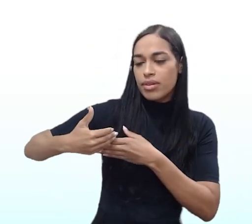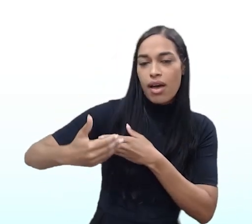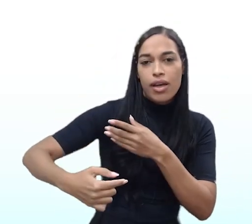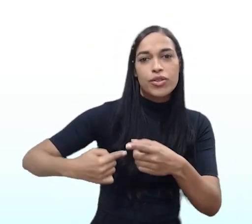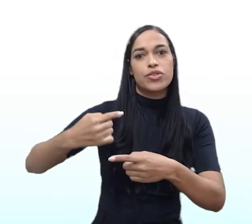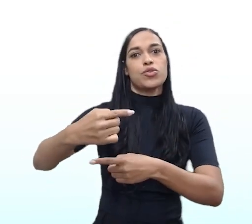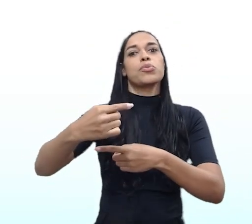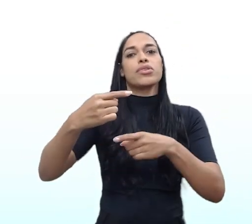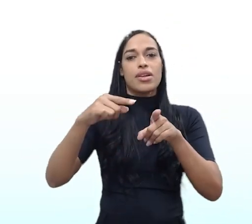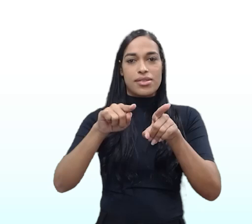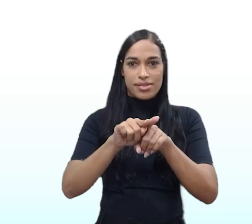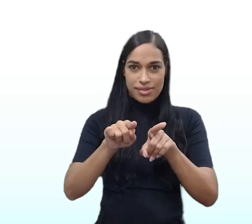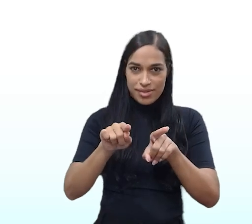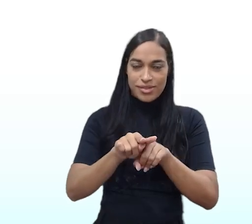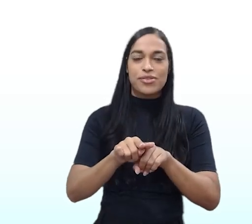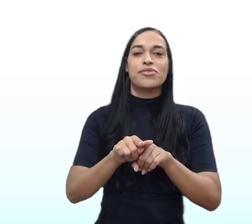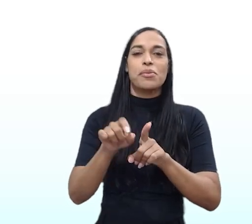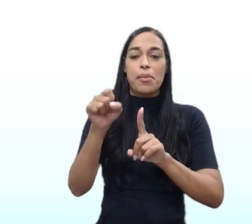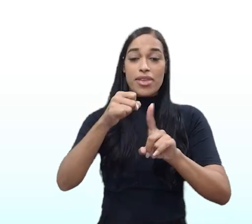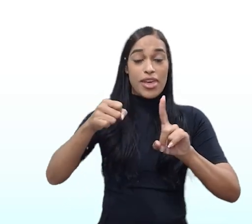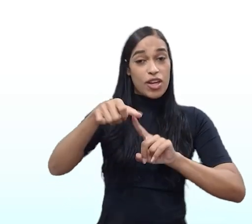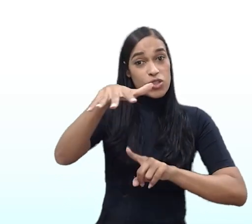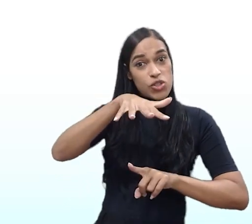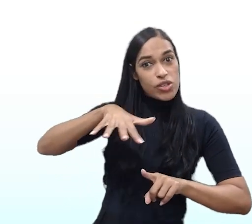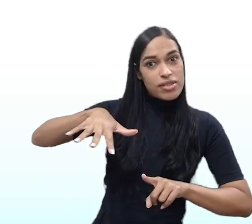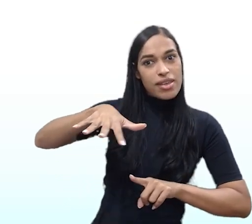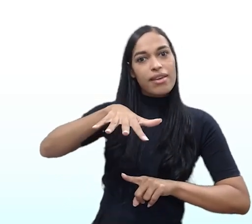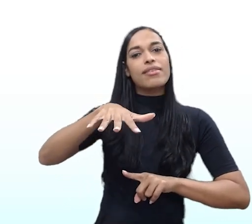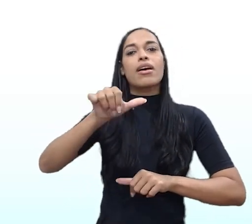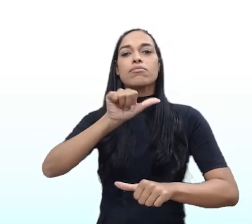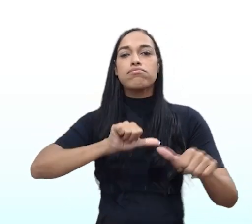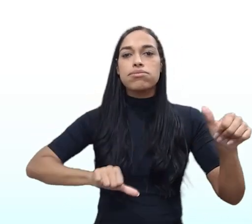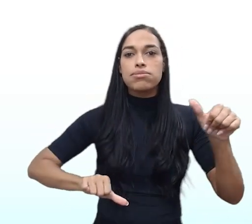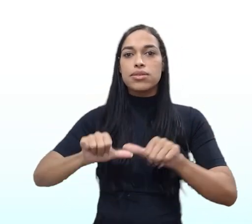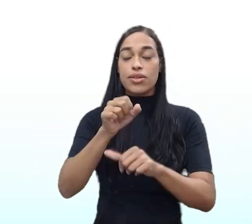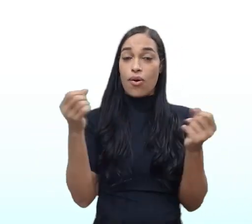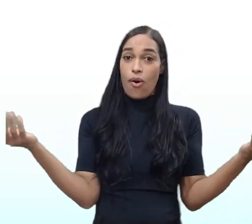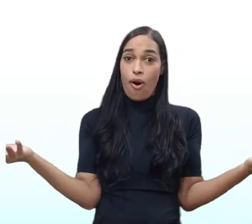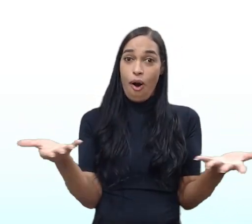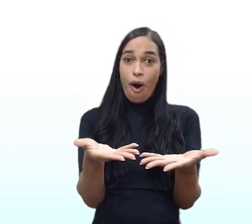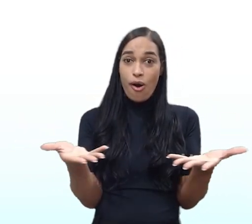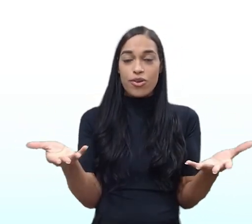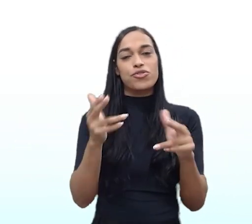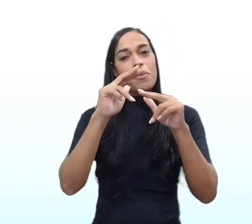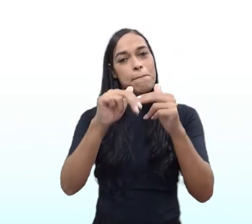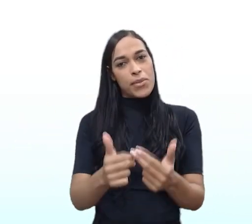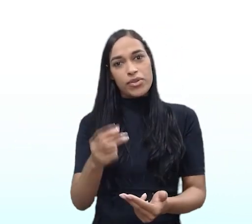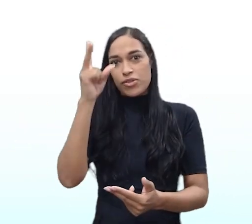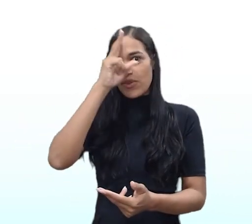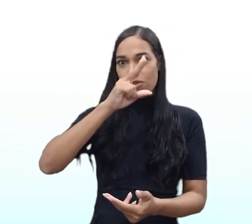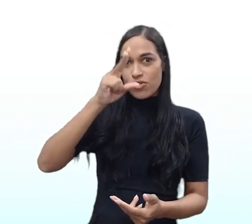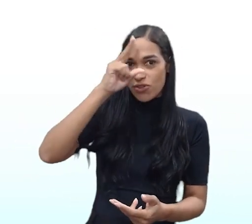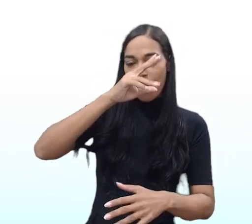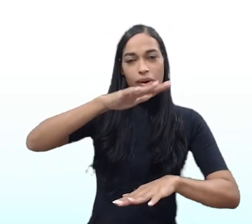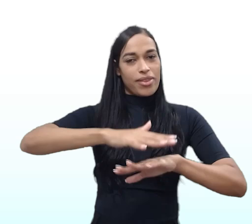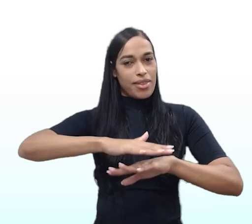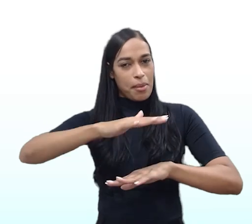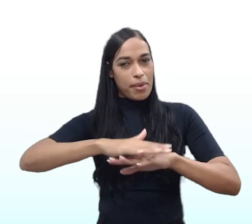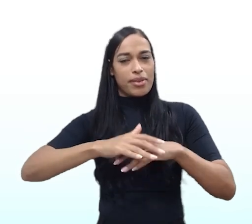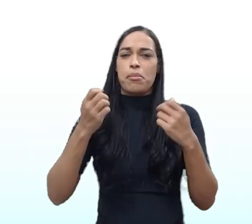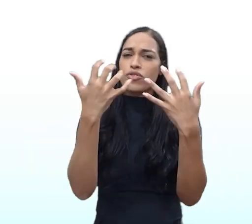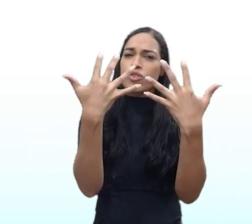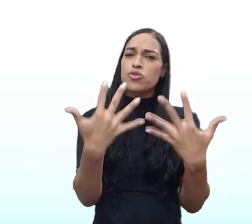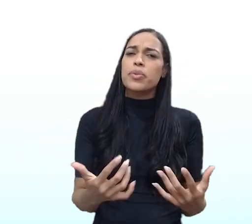das mudanças e do tempo que a sociedade vive hoje. Então não pode ficar de fora essa história da matemática falando sobre